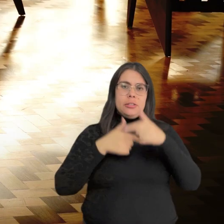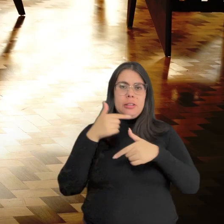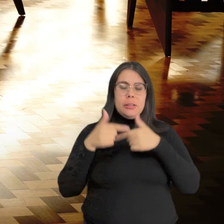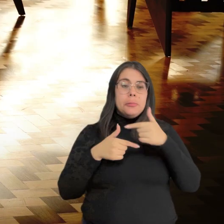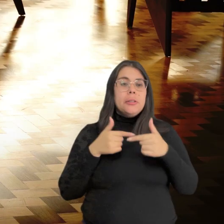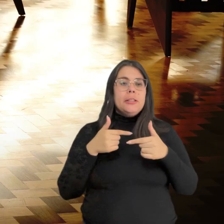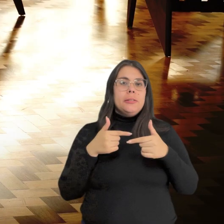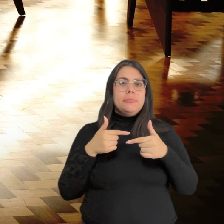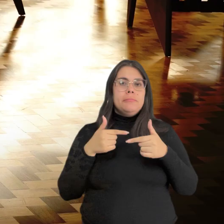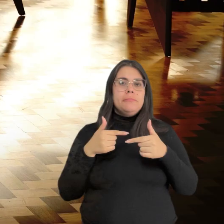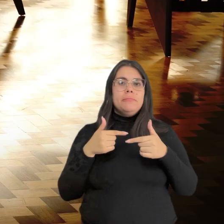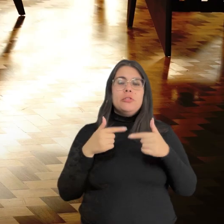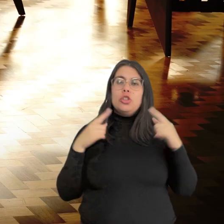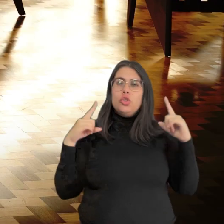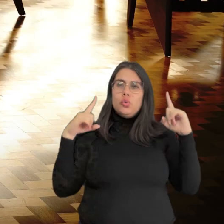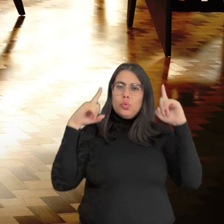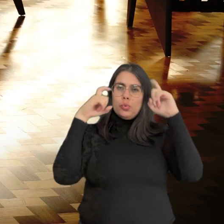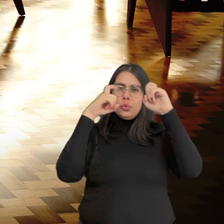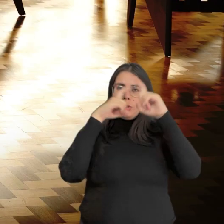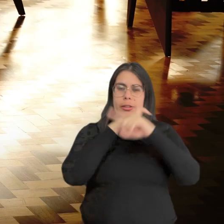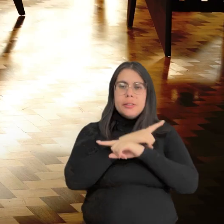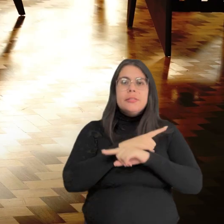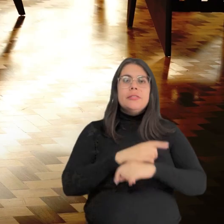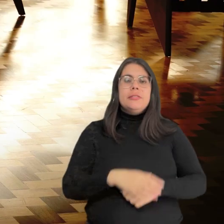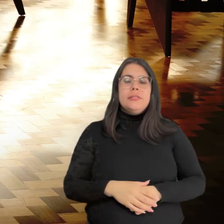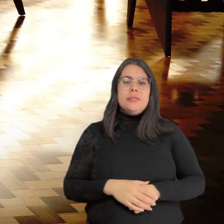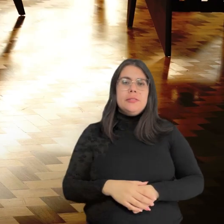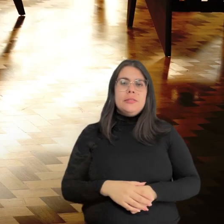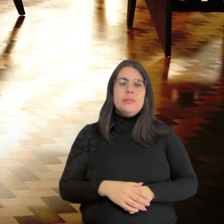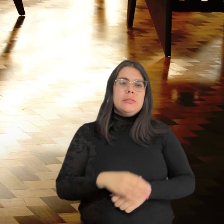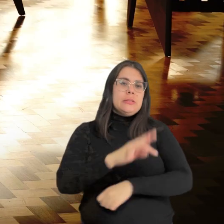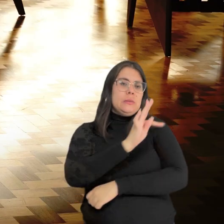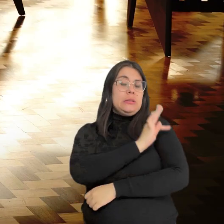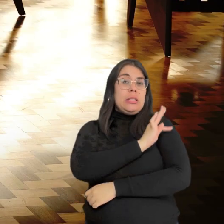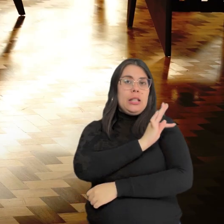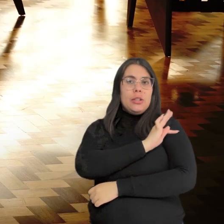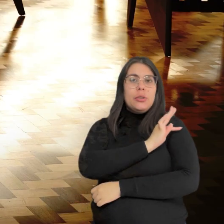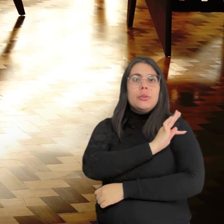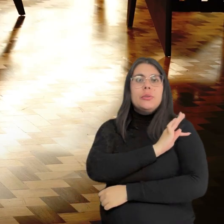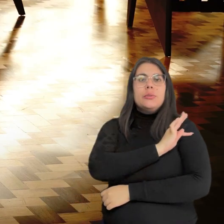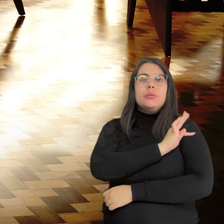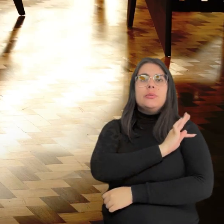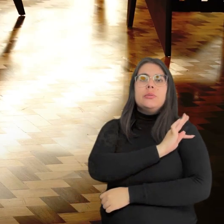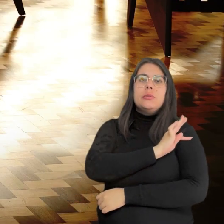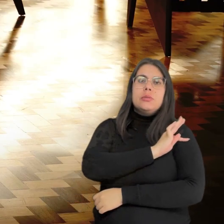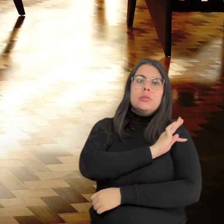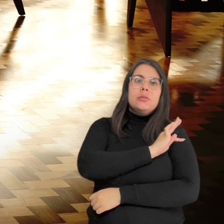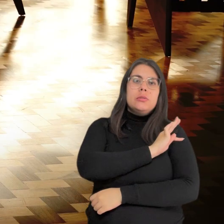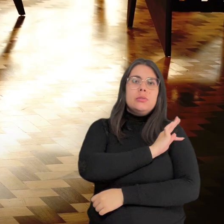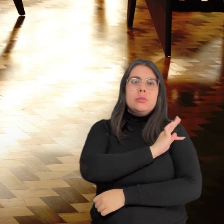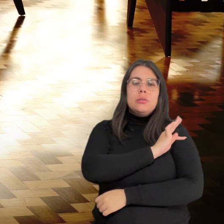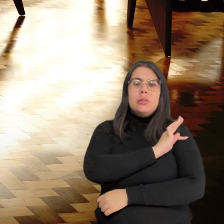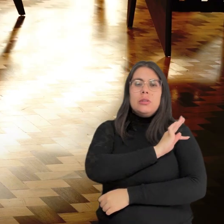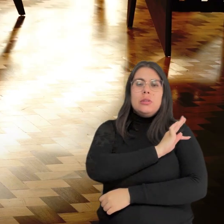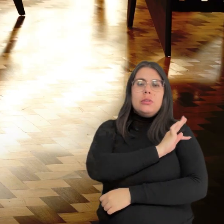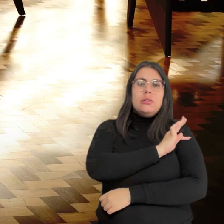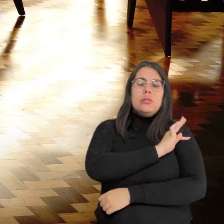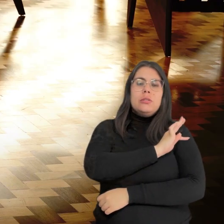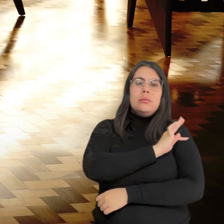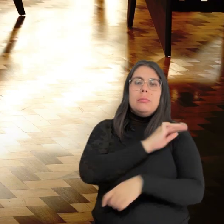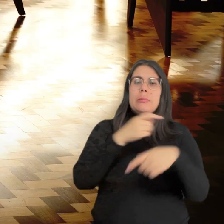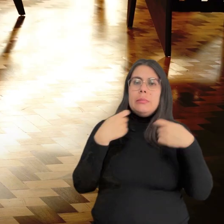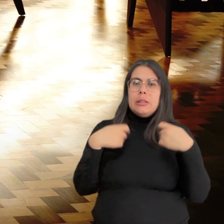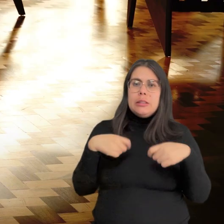os desafios técnicos, né? Daí tem desafio funcional, nós tivemos que trocar a cobertura inteira, trocamos